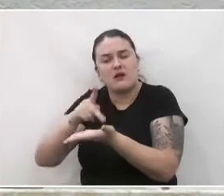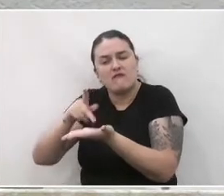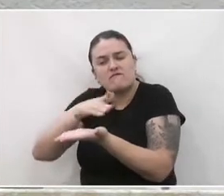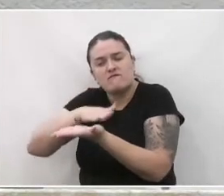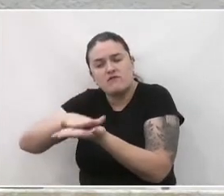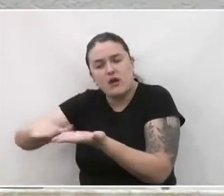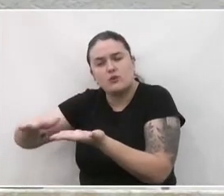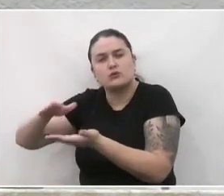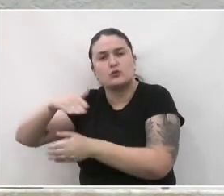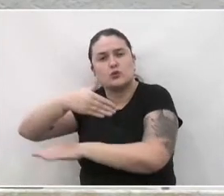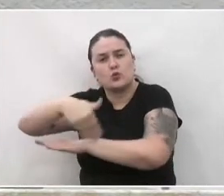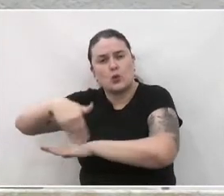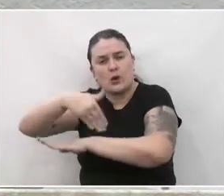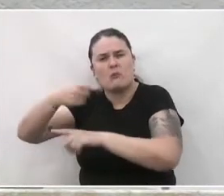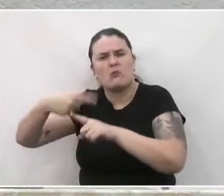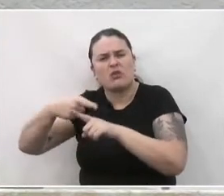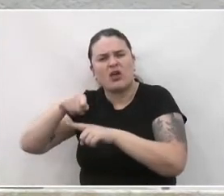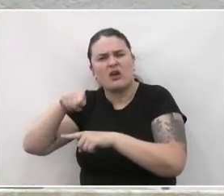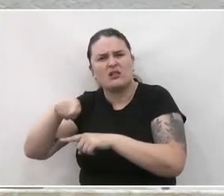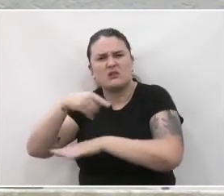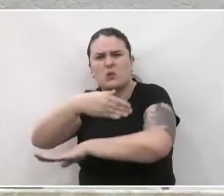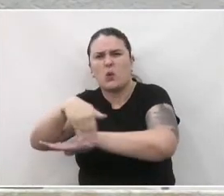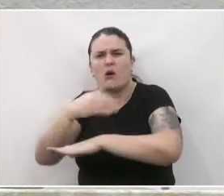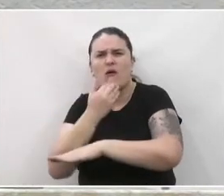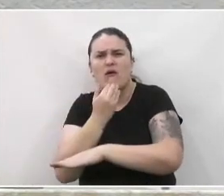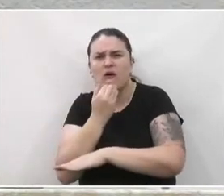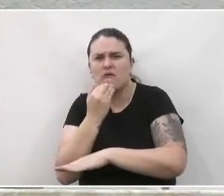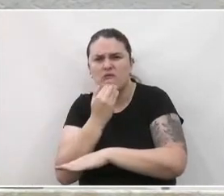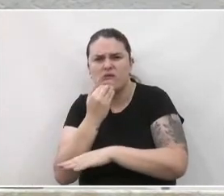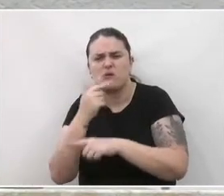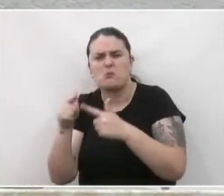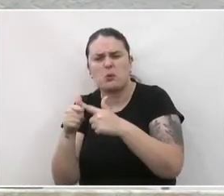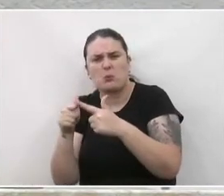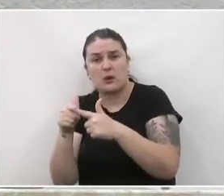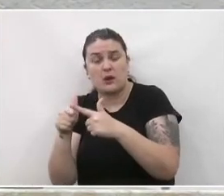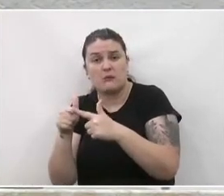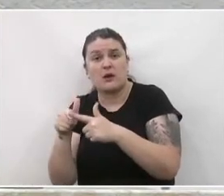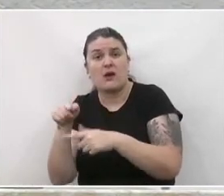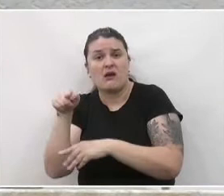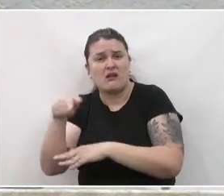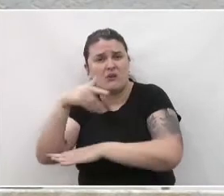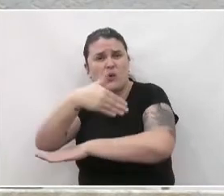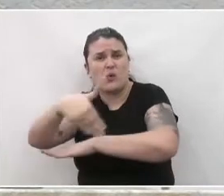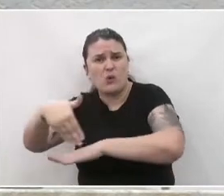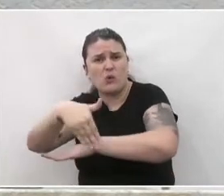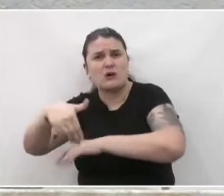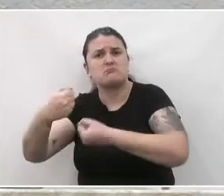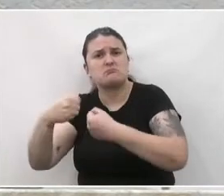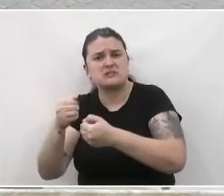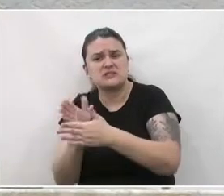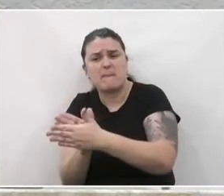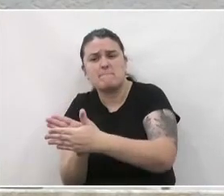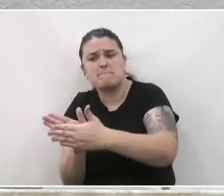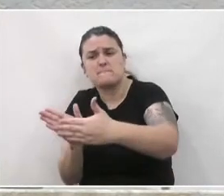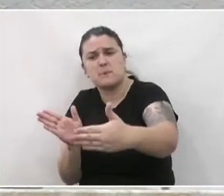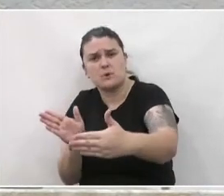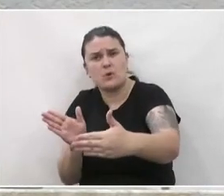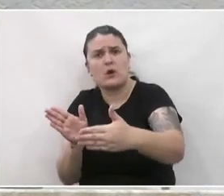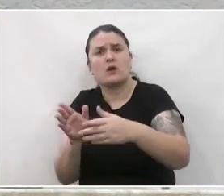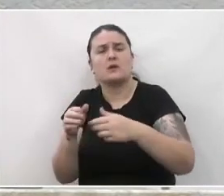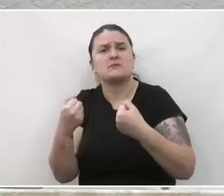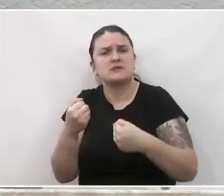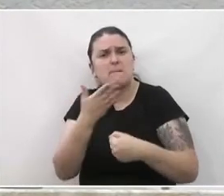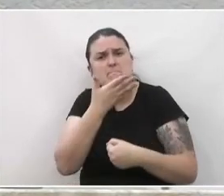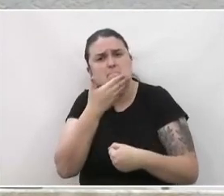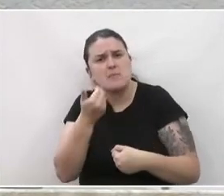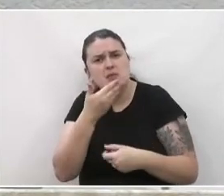parte é de calçada irregular e em parte de terra, sendo necessária uma rua mais larga e que possa apresentar